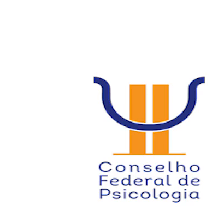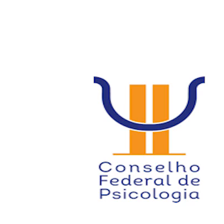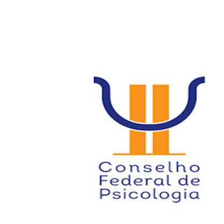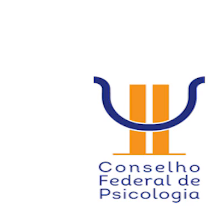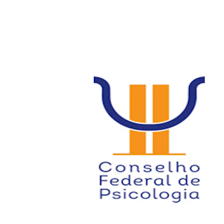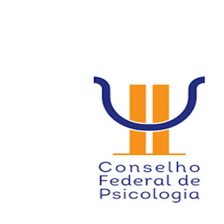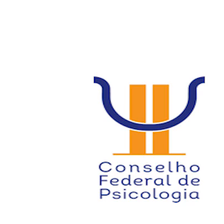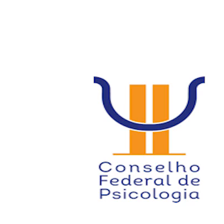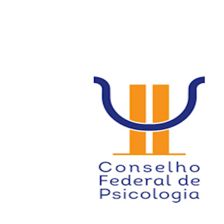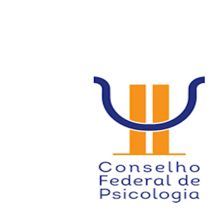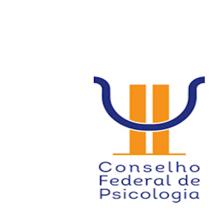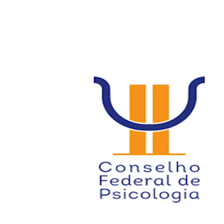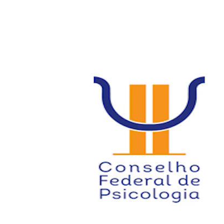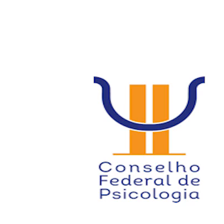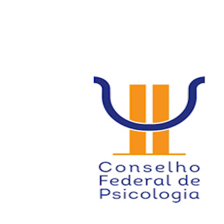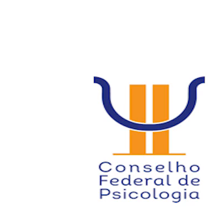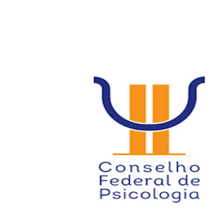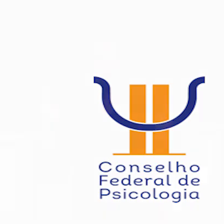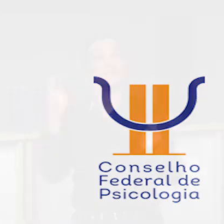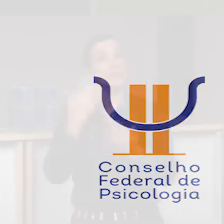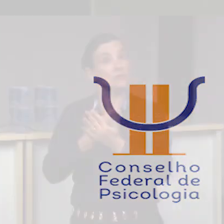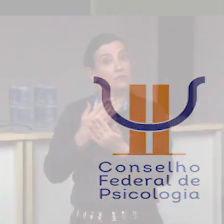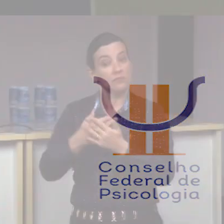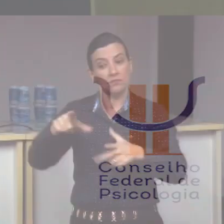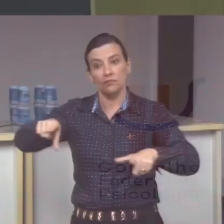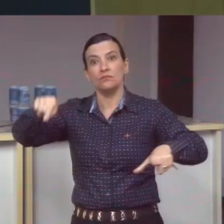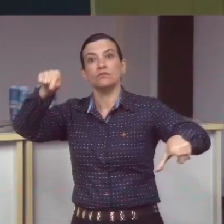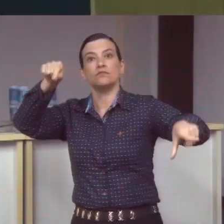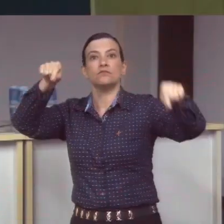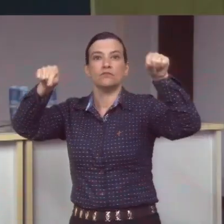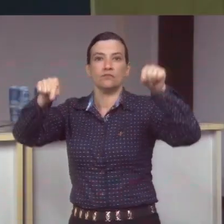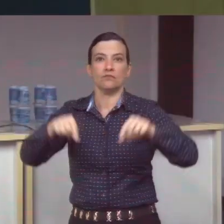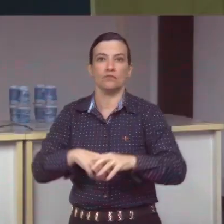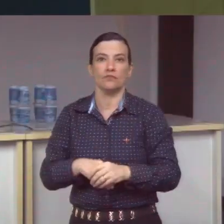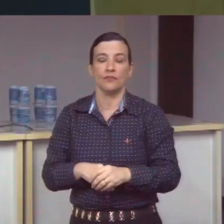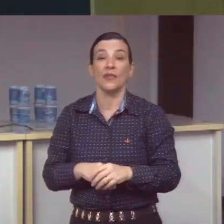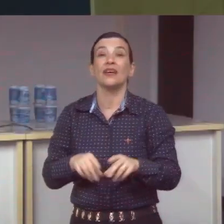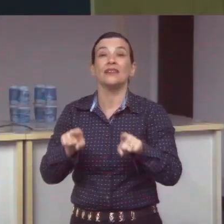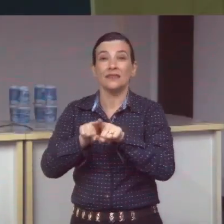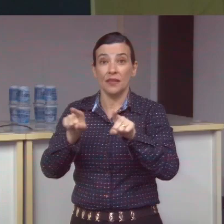de Rumor. Rumor é um personagem importantíssimo em